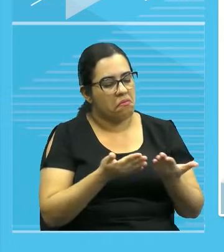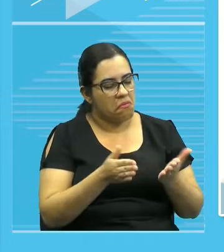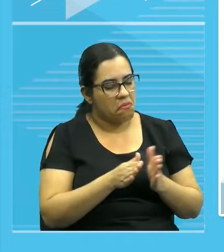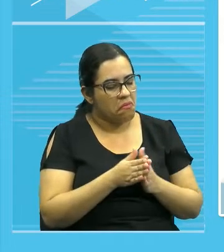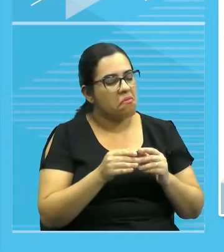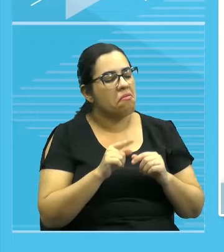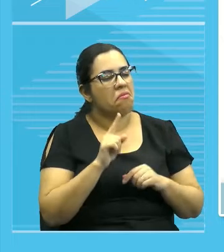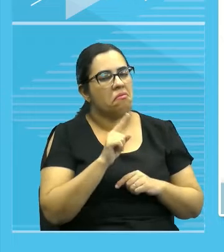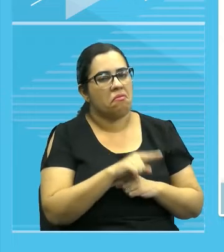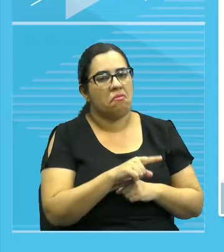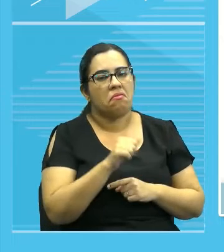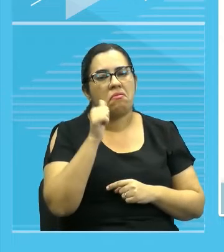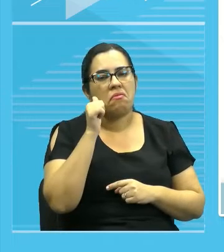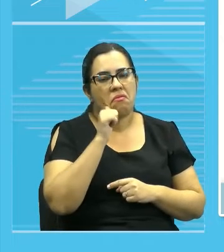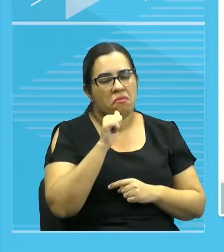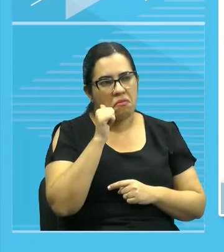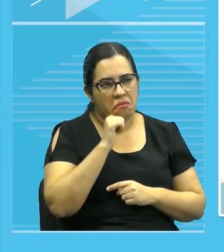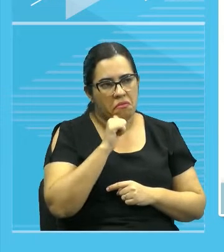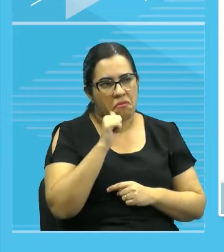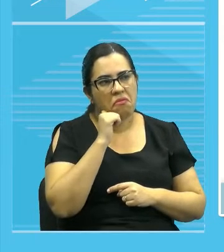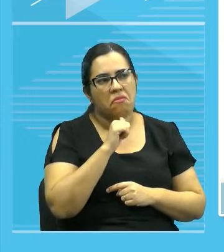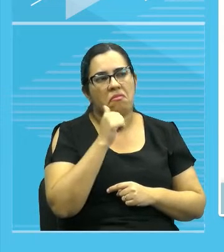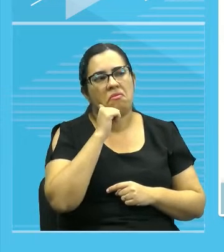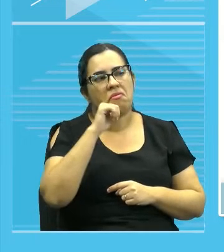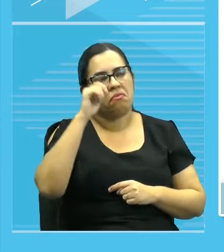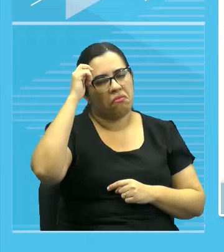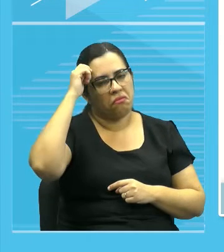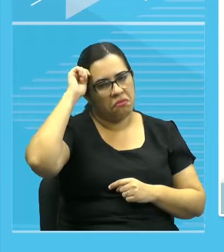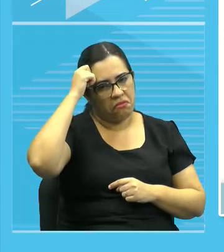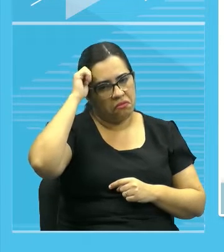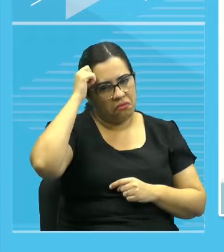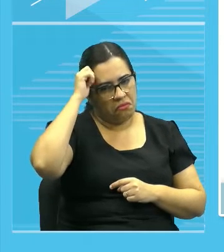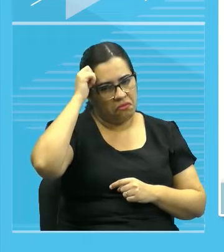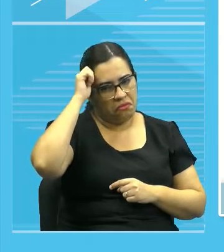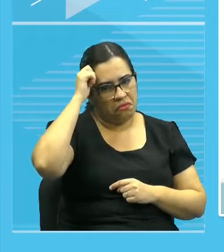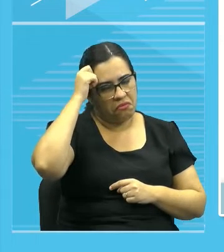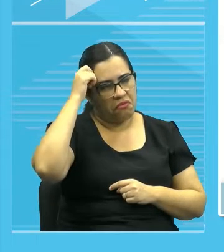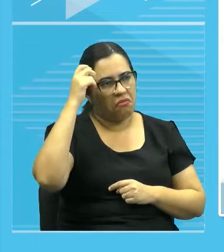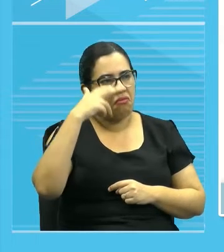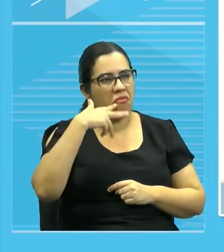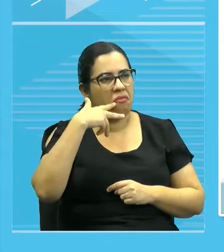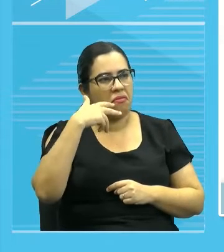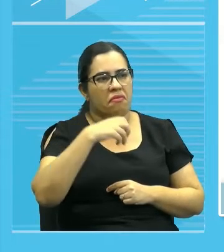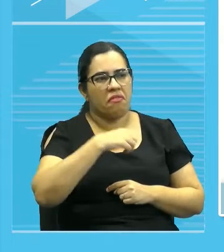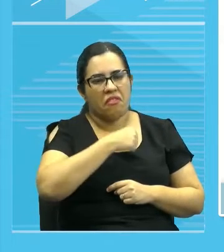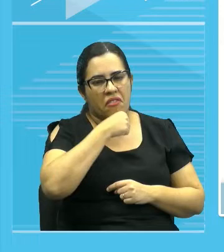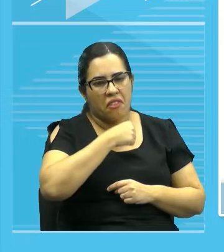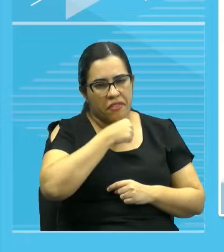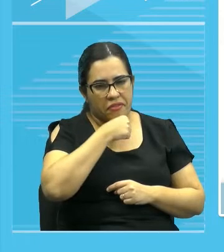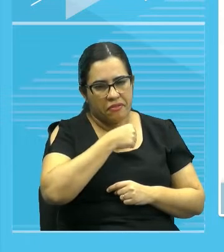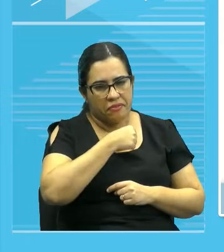é mulher é negra é velha